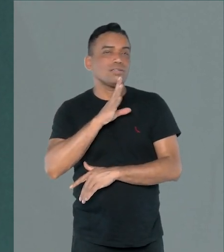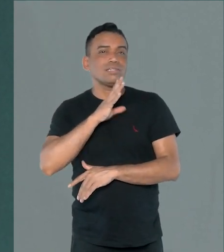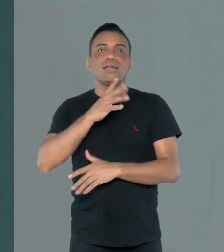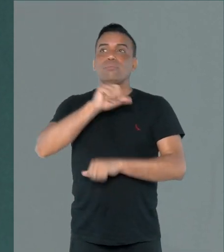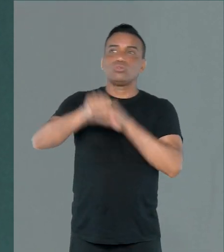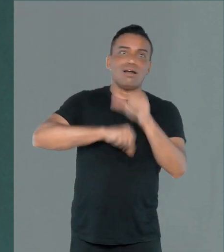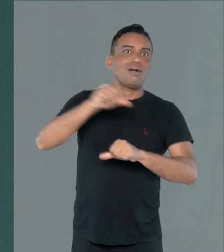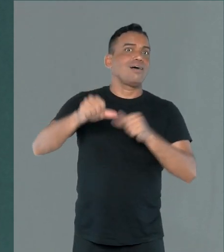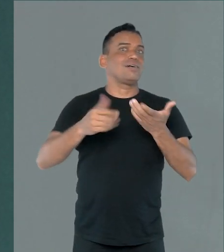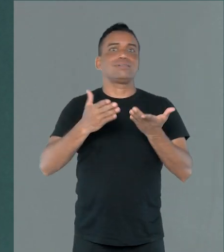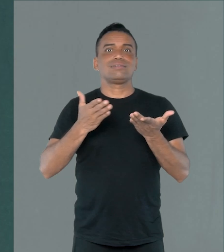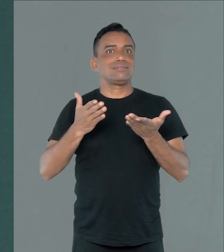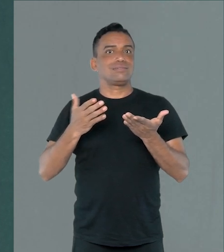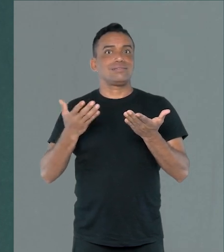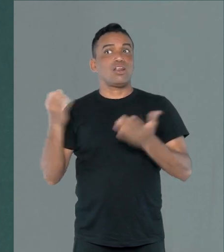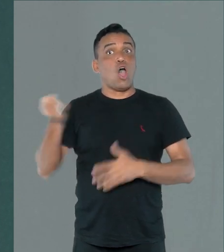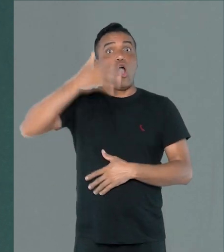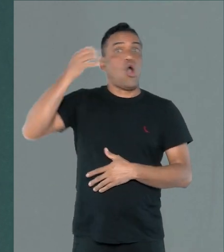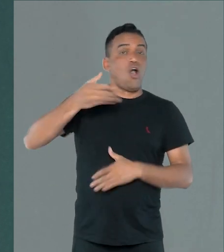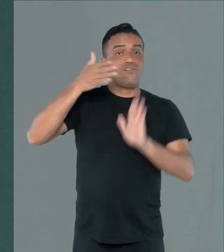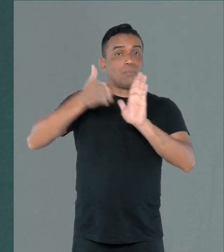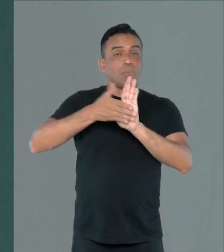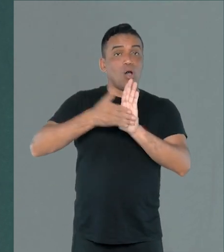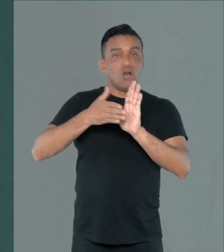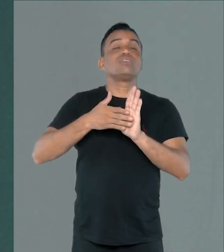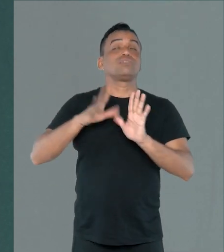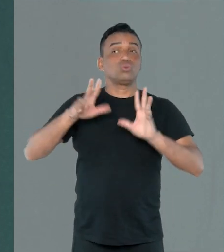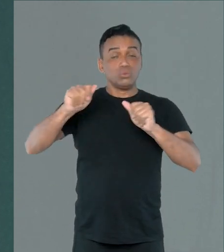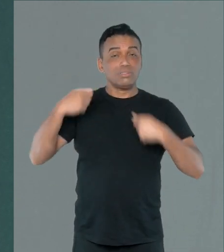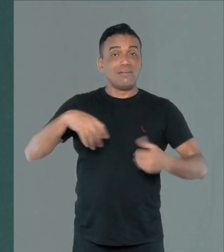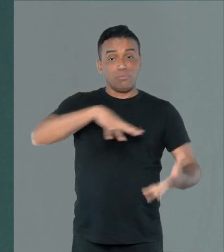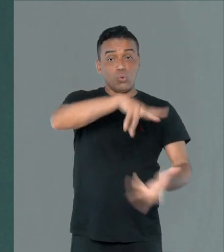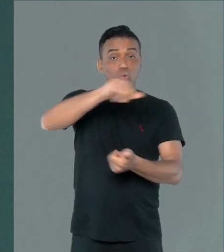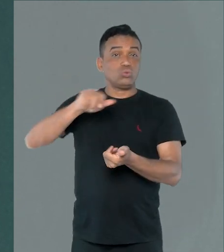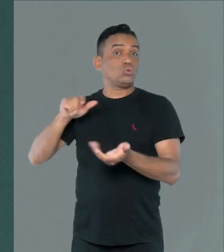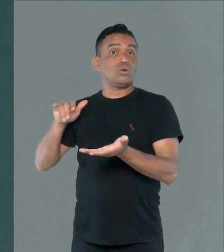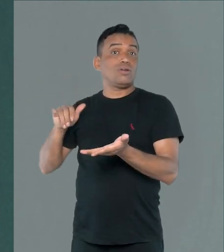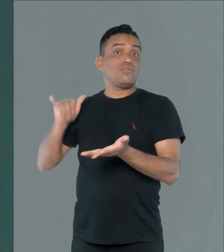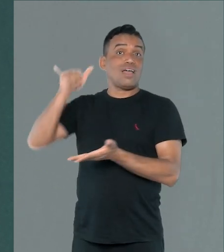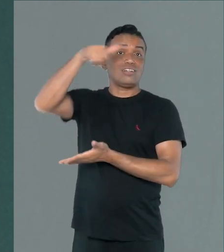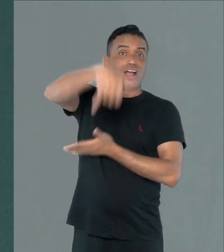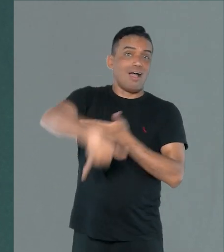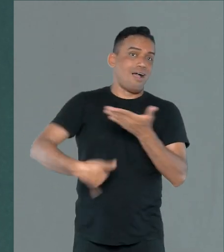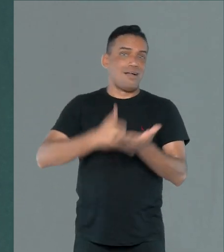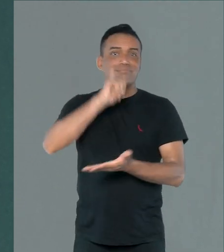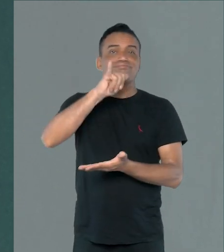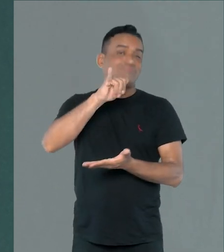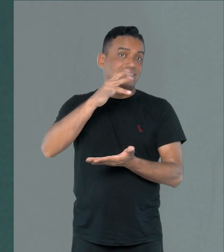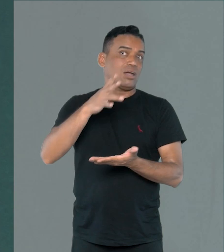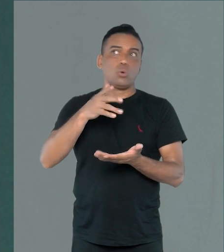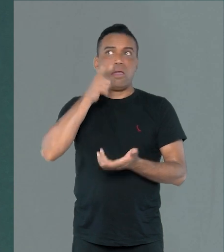Os aristocratas todos tinham que fazer uma viagem à volta ao mundo. E eles são muito bem recebidos, mas também não rola nada de